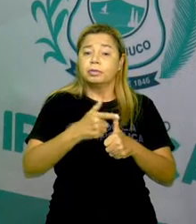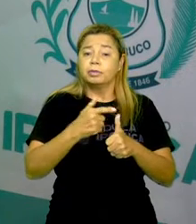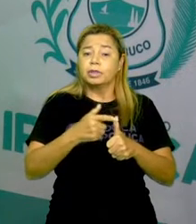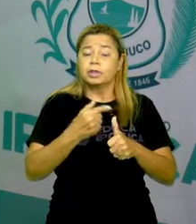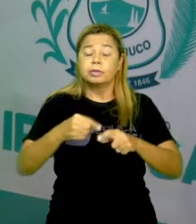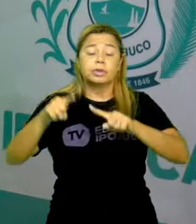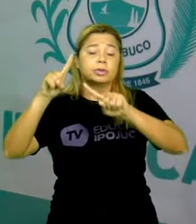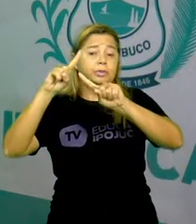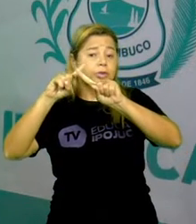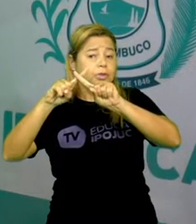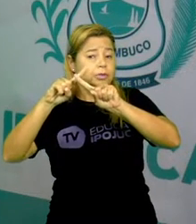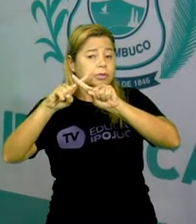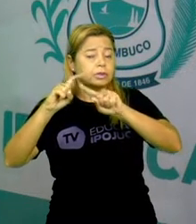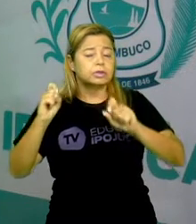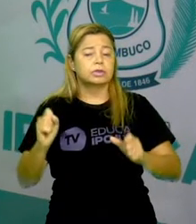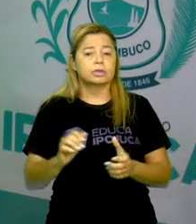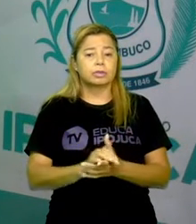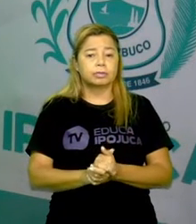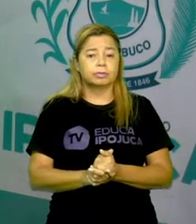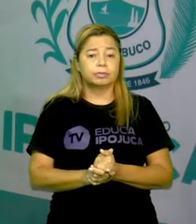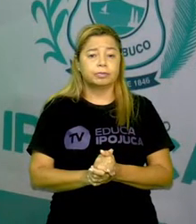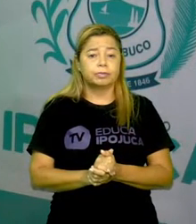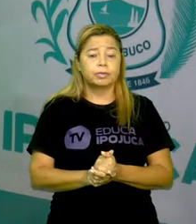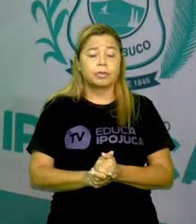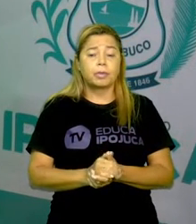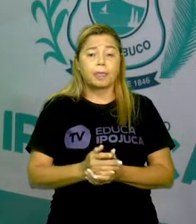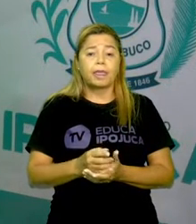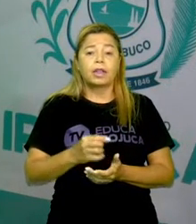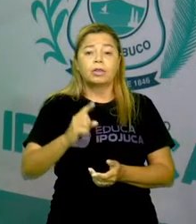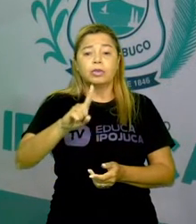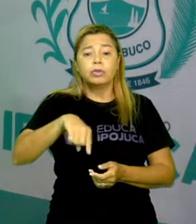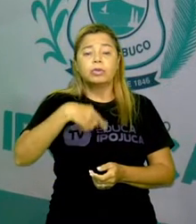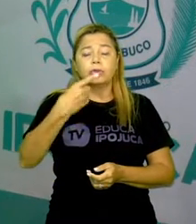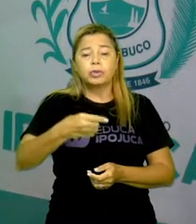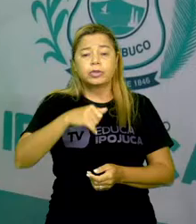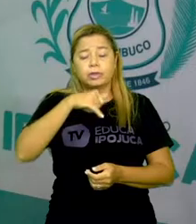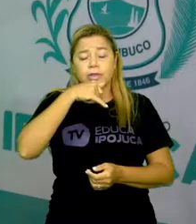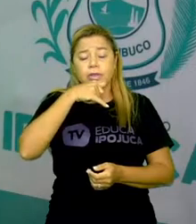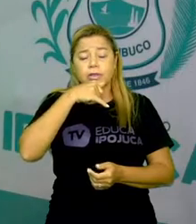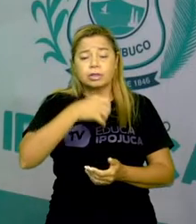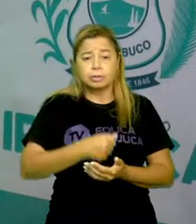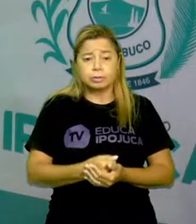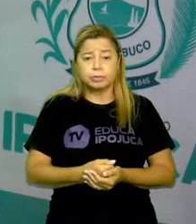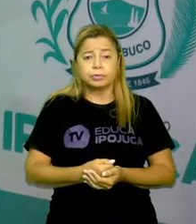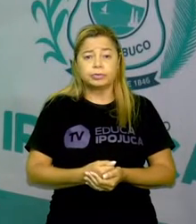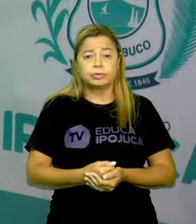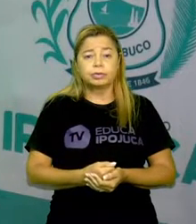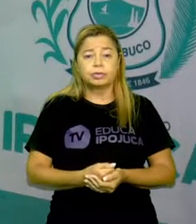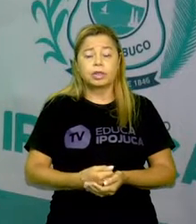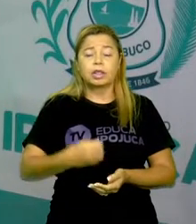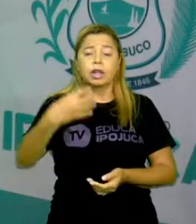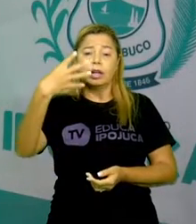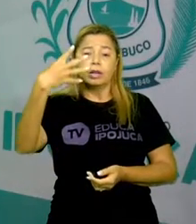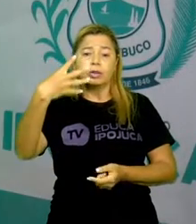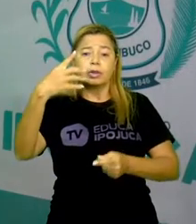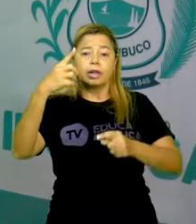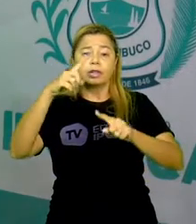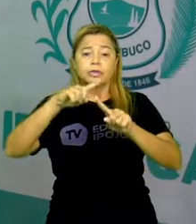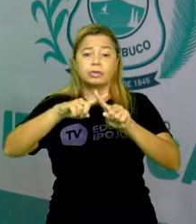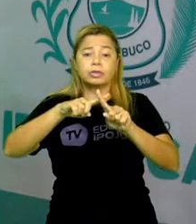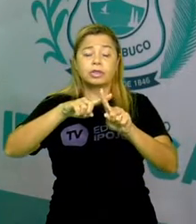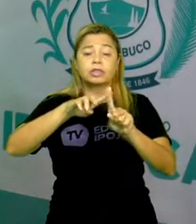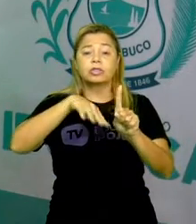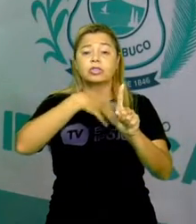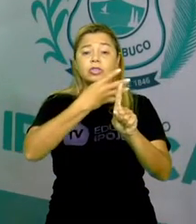das dezenas. E a segunda multiplicação que a gente tem é a seguinte: 4 vezes 4. Mas